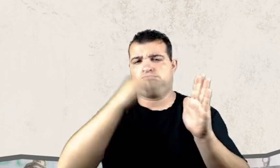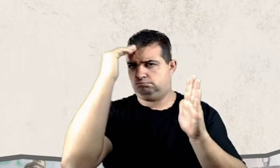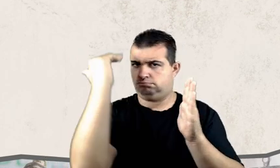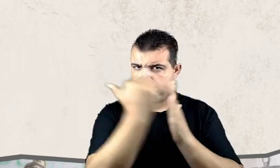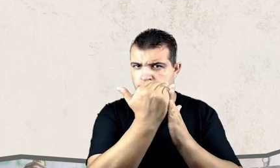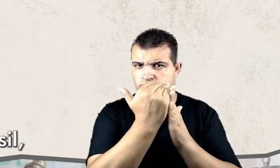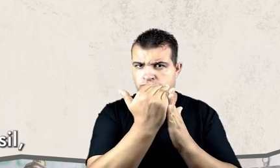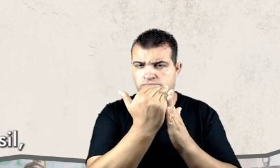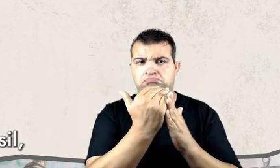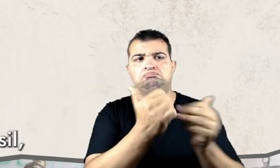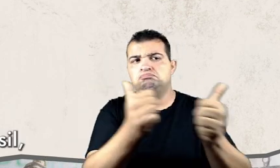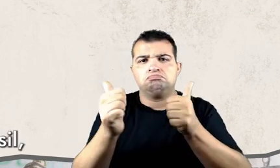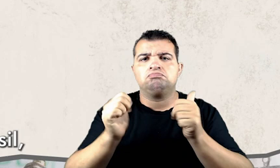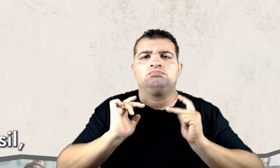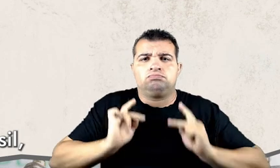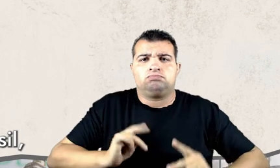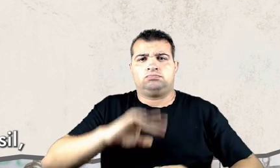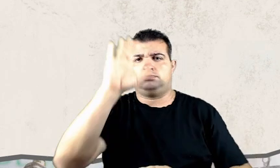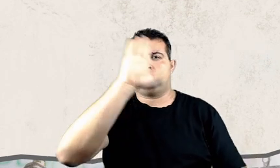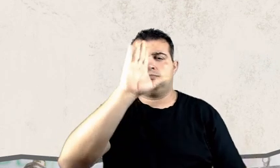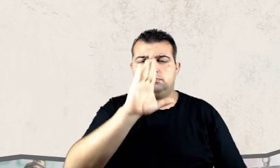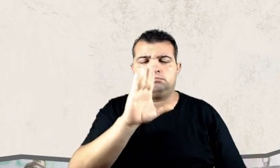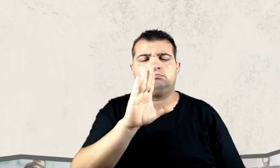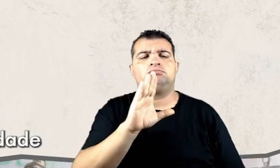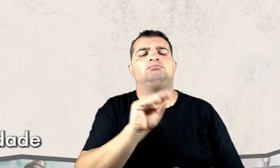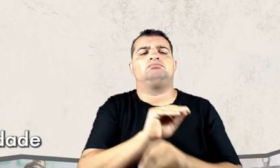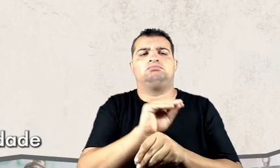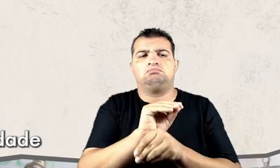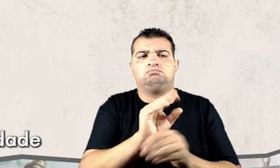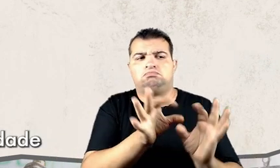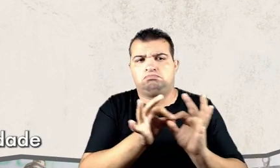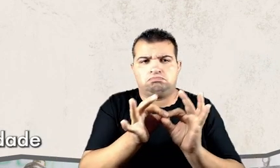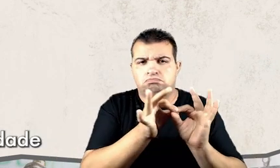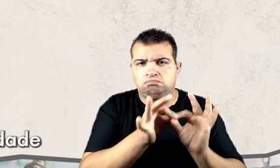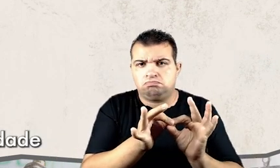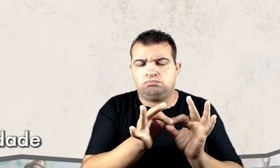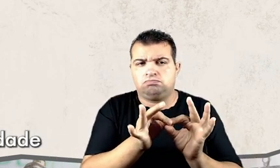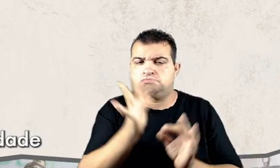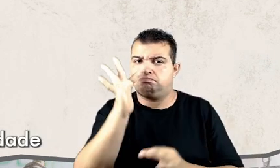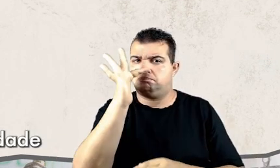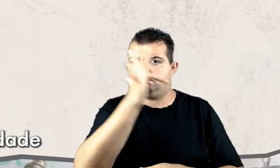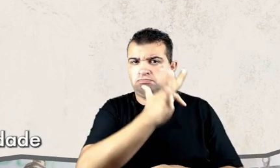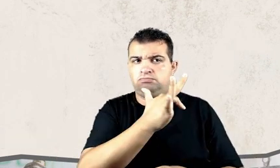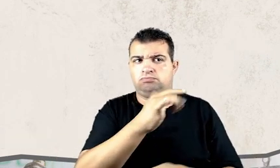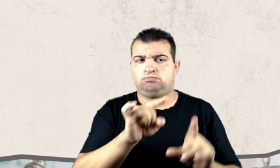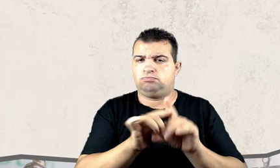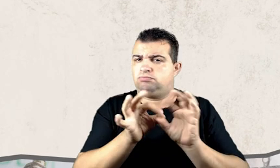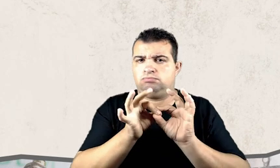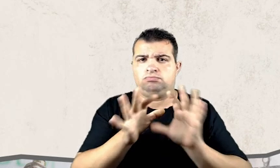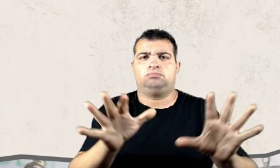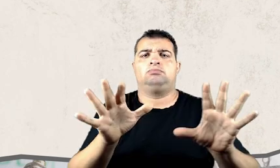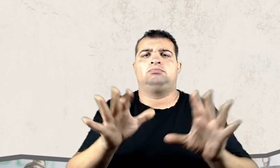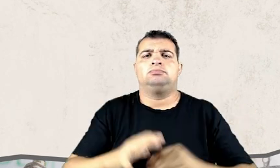leis, promover o bem geral do Brasil, sustentar-lhe a união, a integridade e